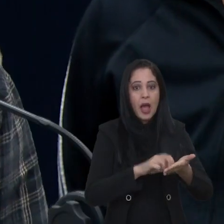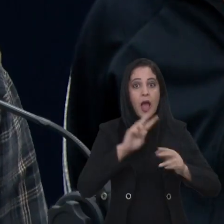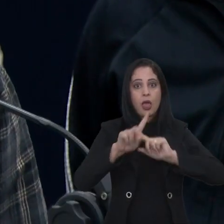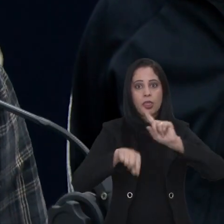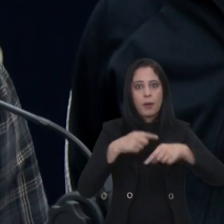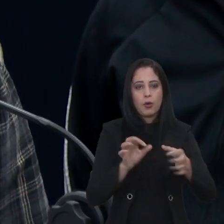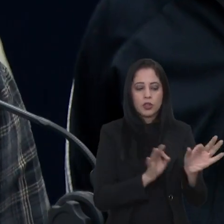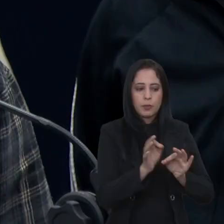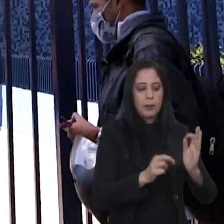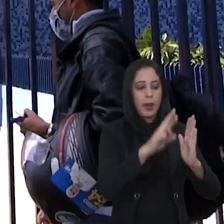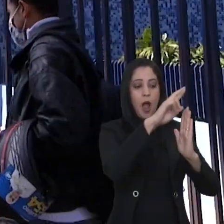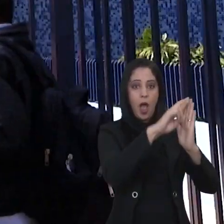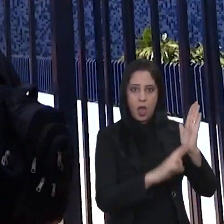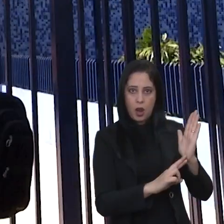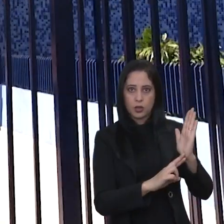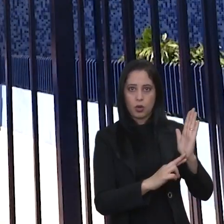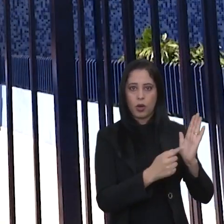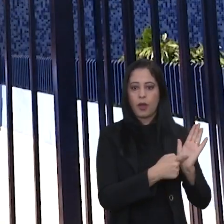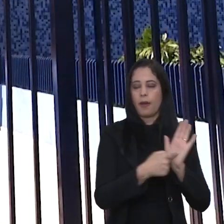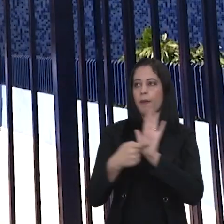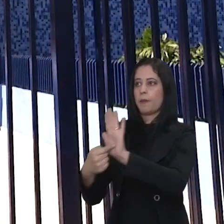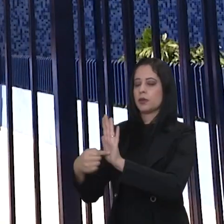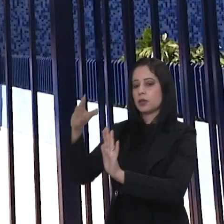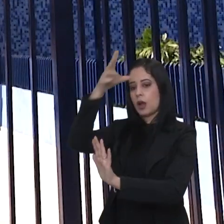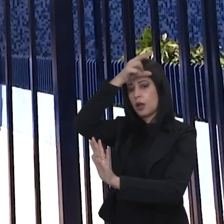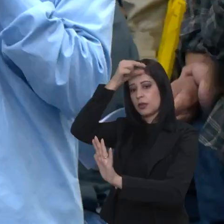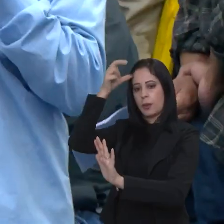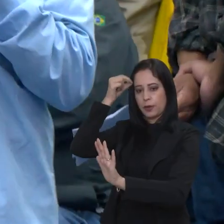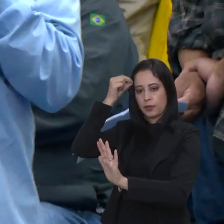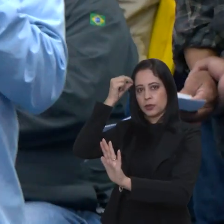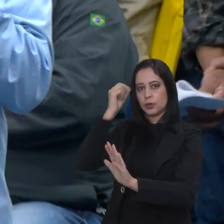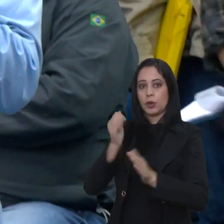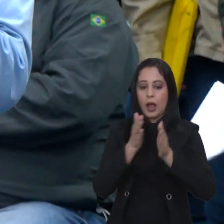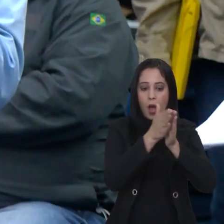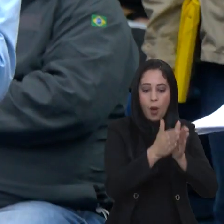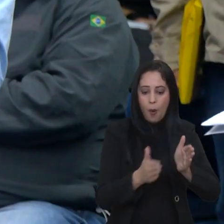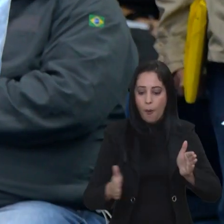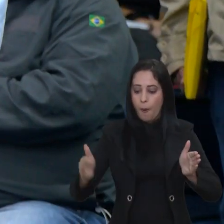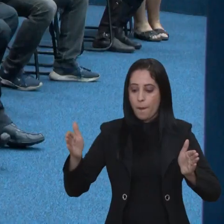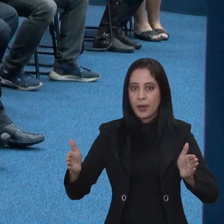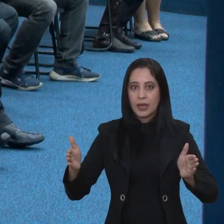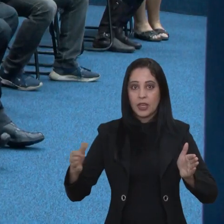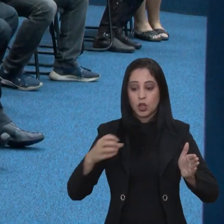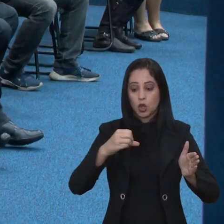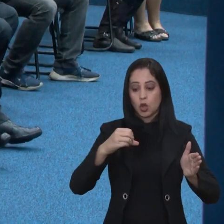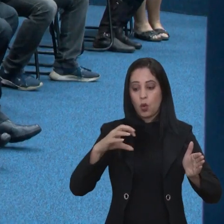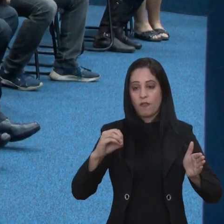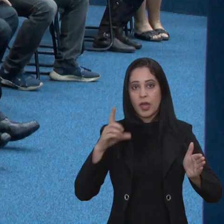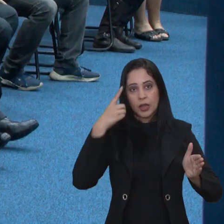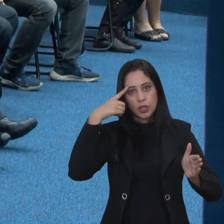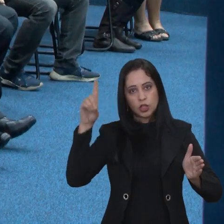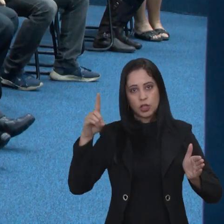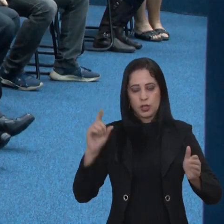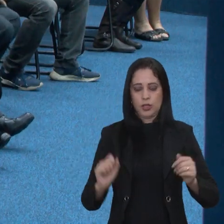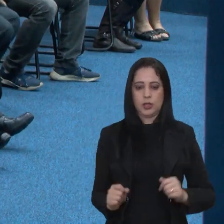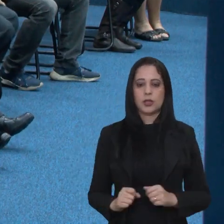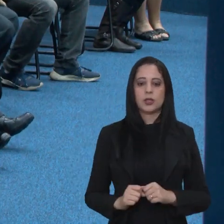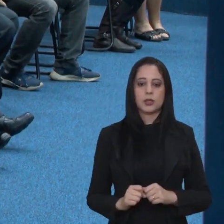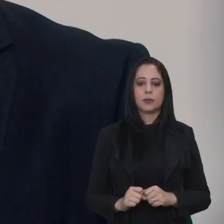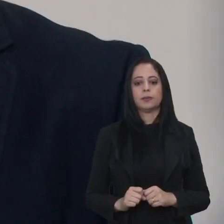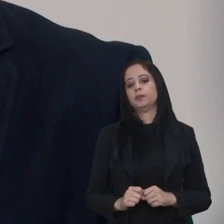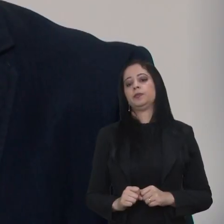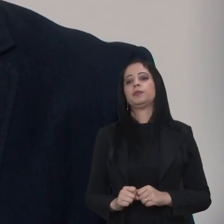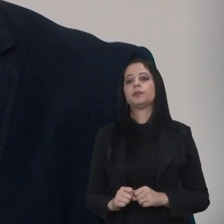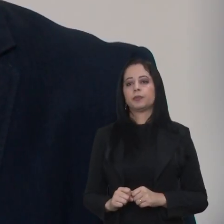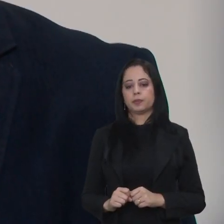irão compor um relatório que será entregue ao governo municipal. O prazo máximo para a elaboração do documento é de 90 dias.